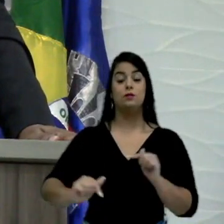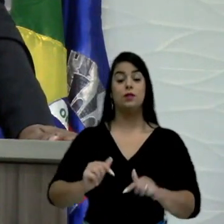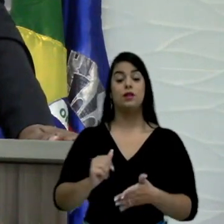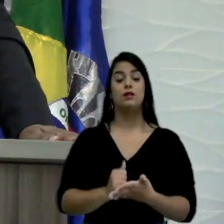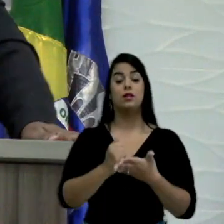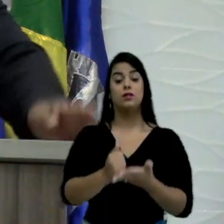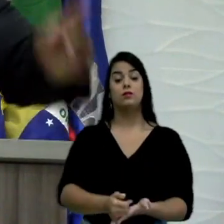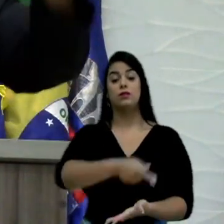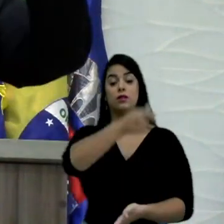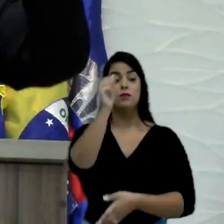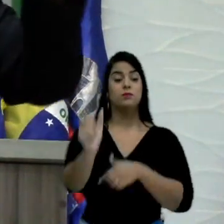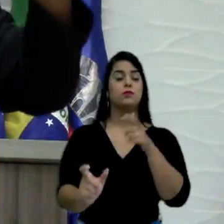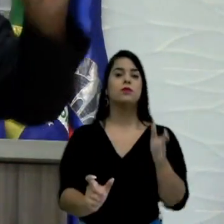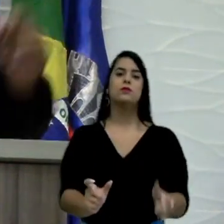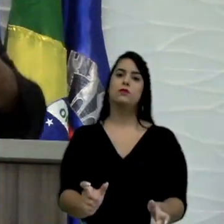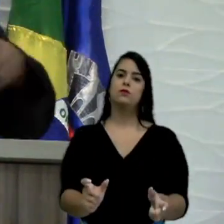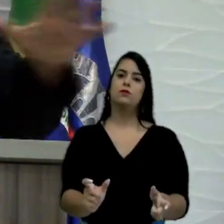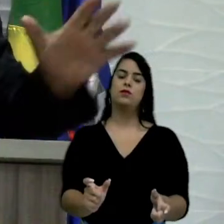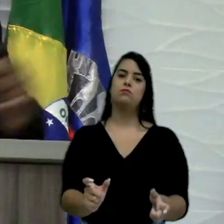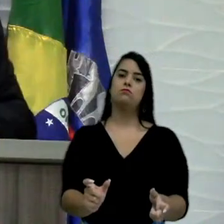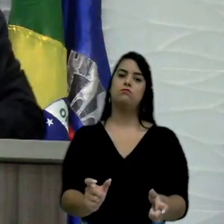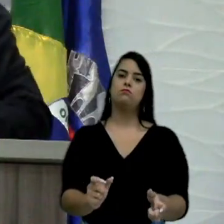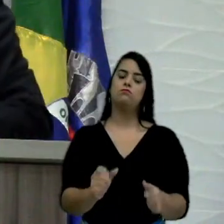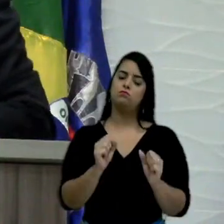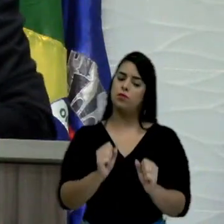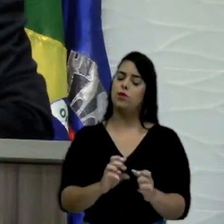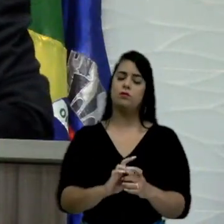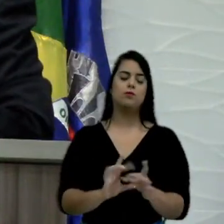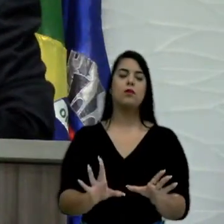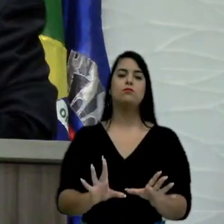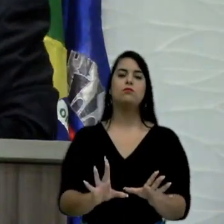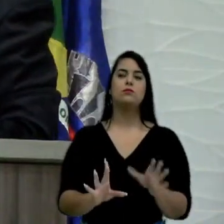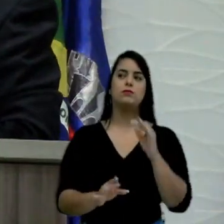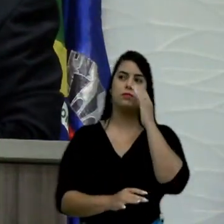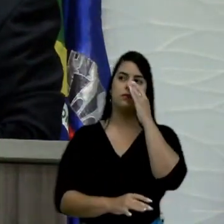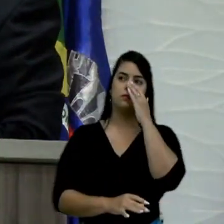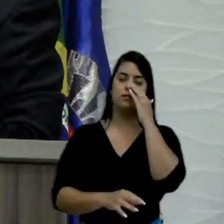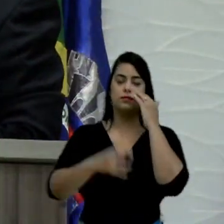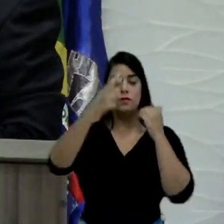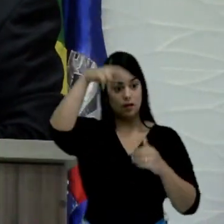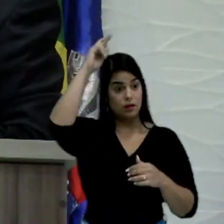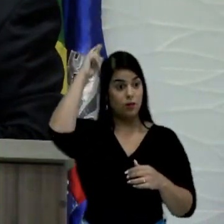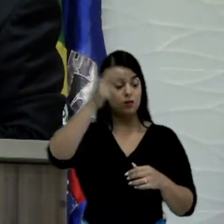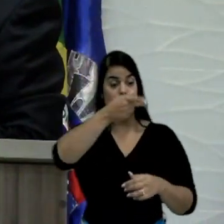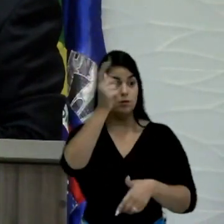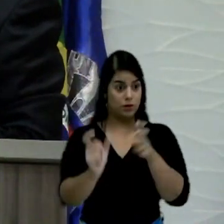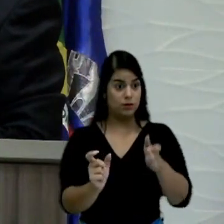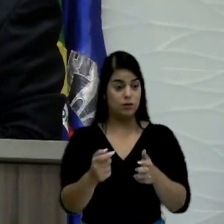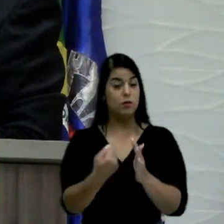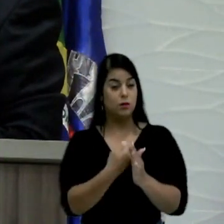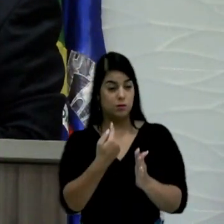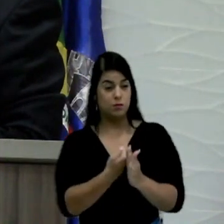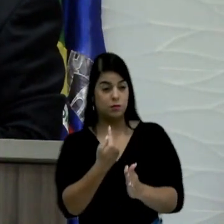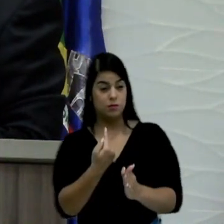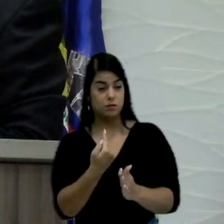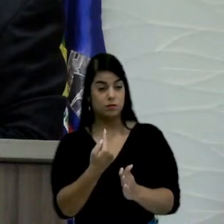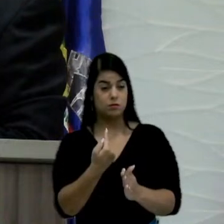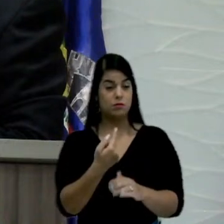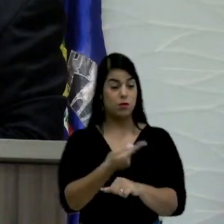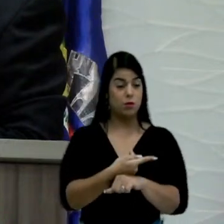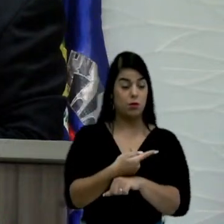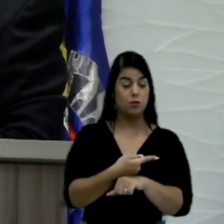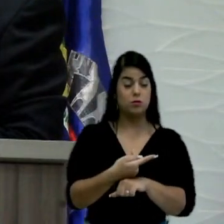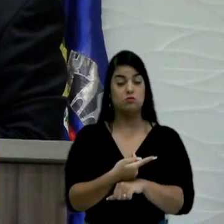como ajudo, da maneira que eu posso. Quando não posso... Rinaldo, quando a pessoa me procura e diz, olha, uma